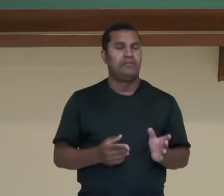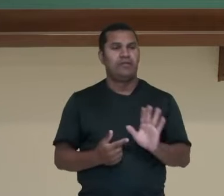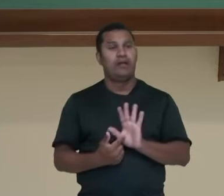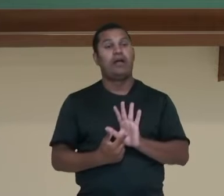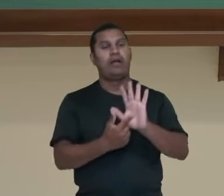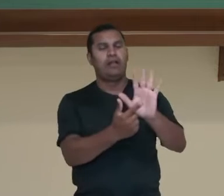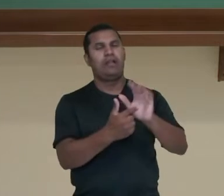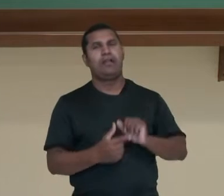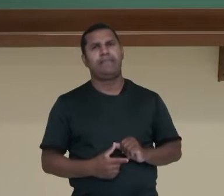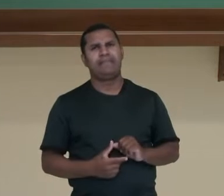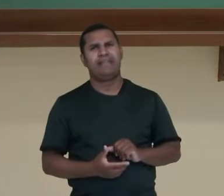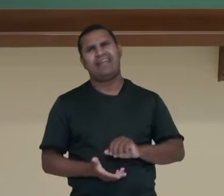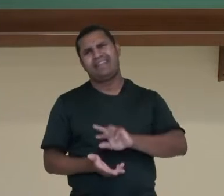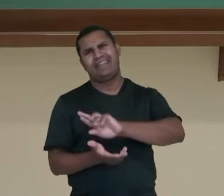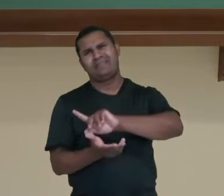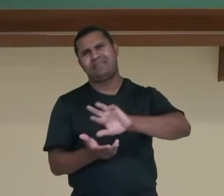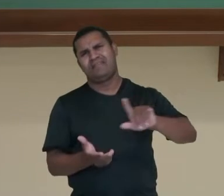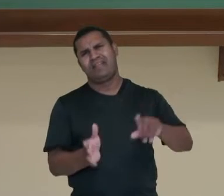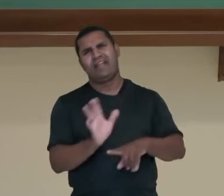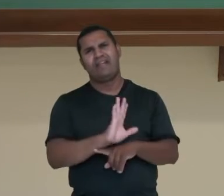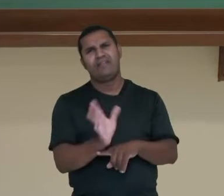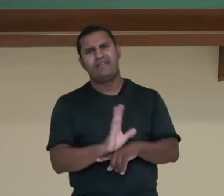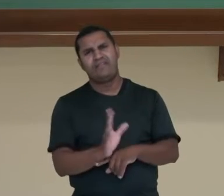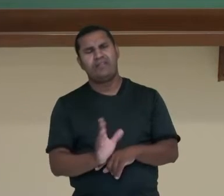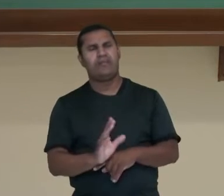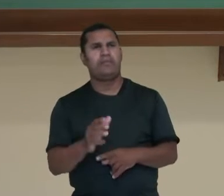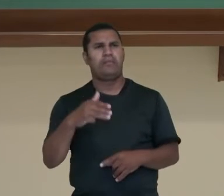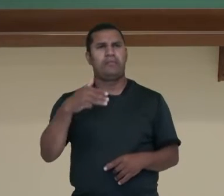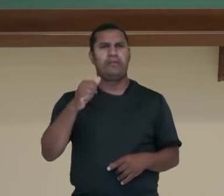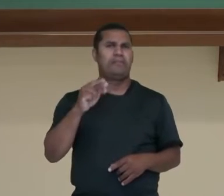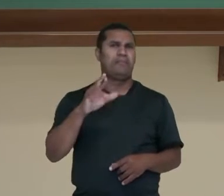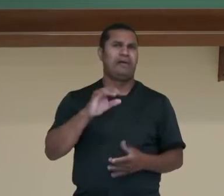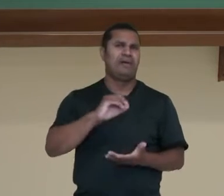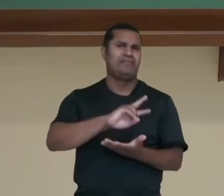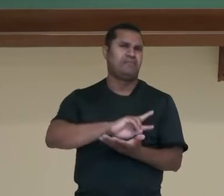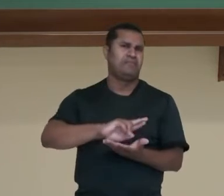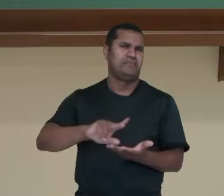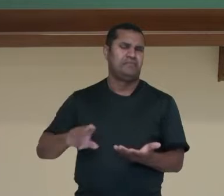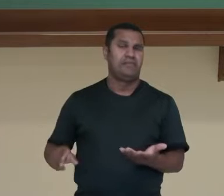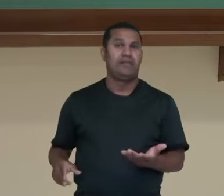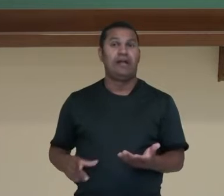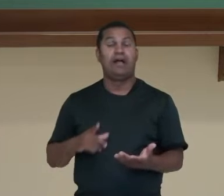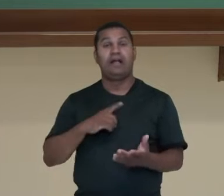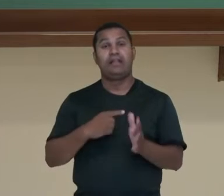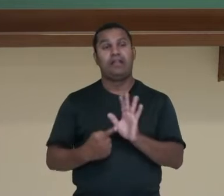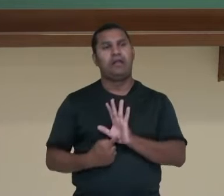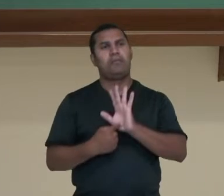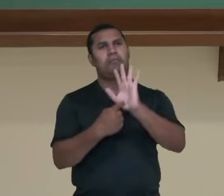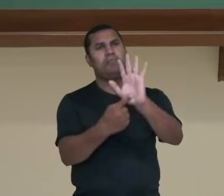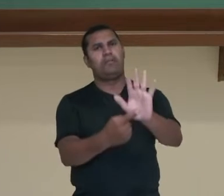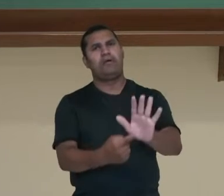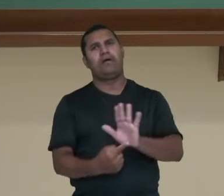por exemplo, ou sobre cinema de uma maneira geral. E apareceu lá um tópico falando a